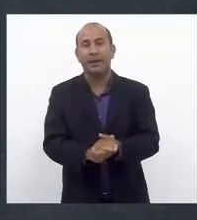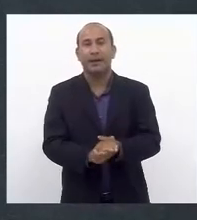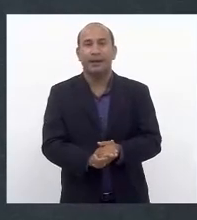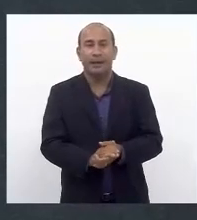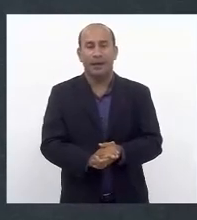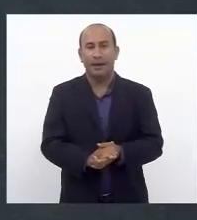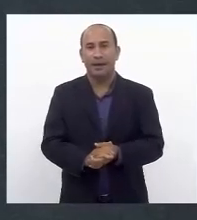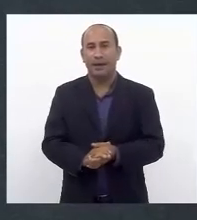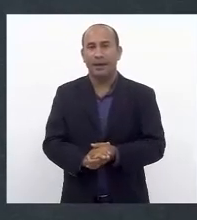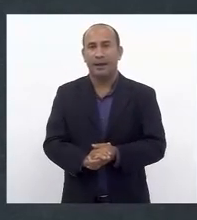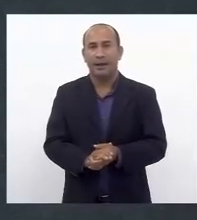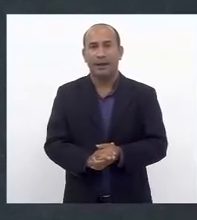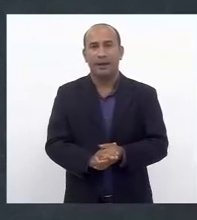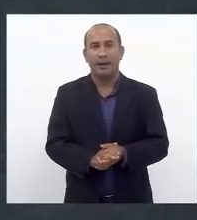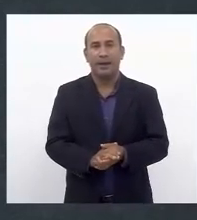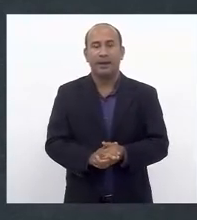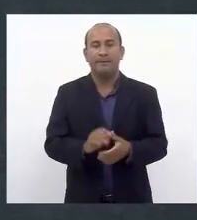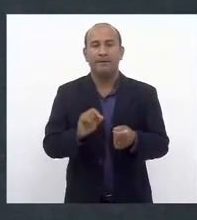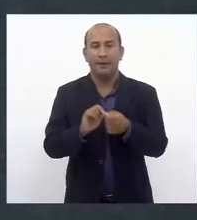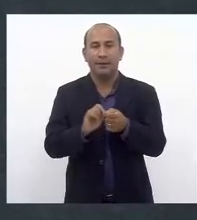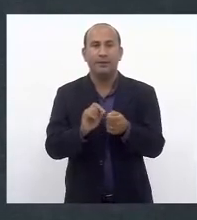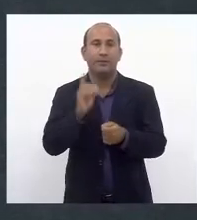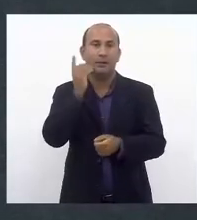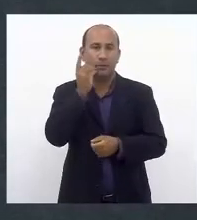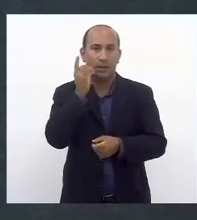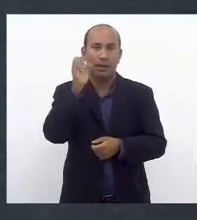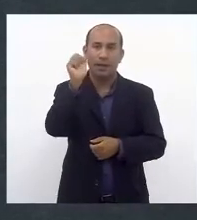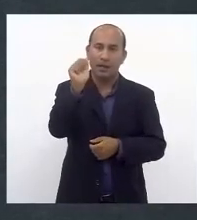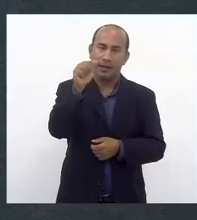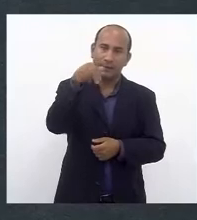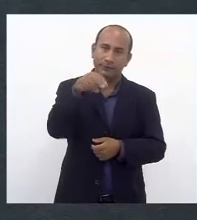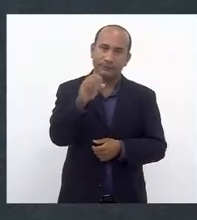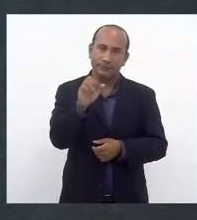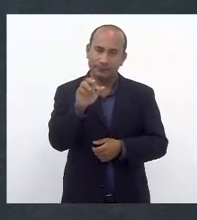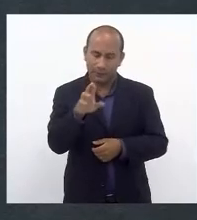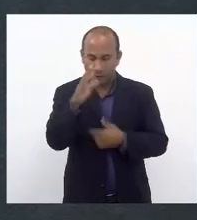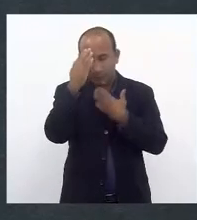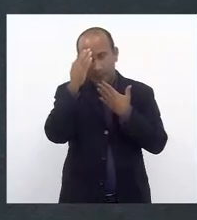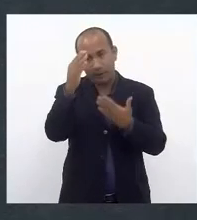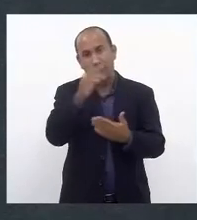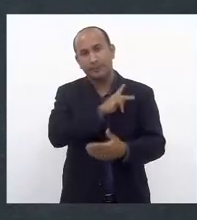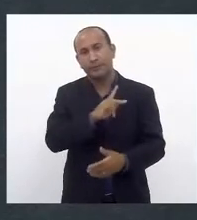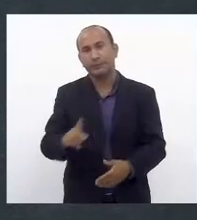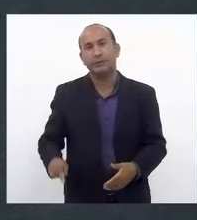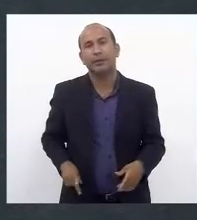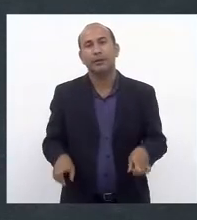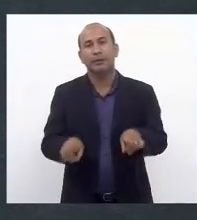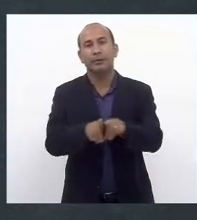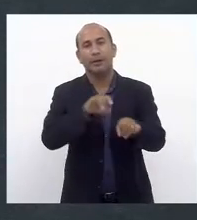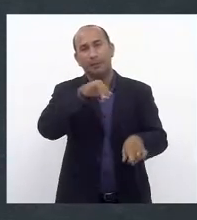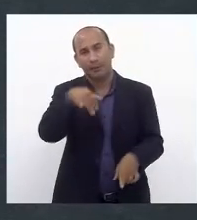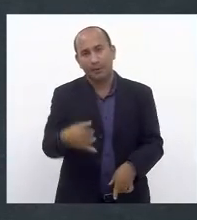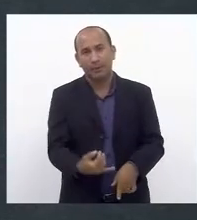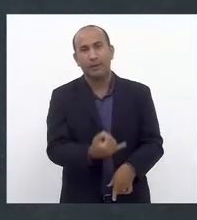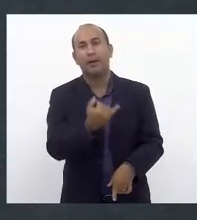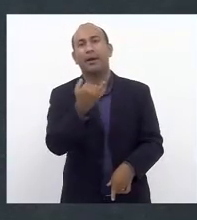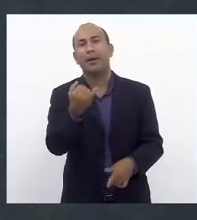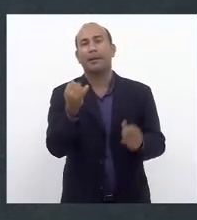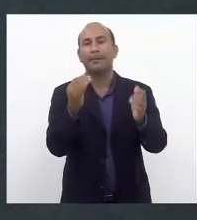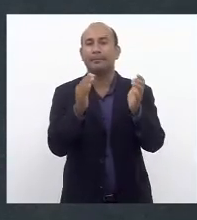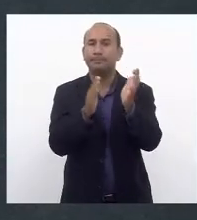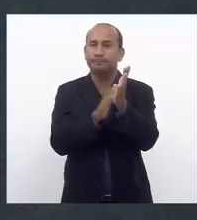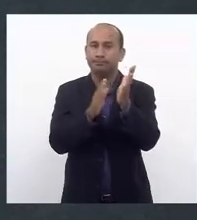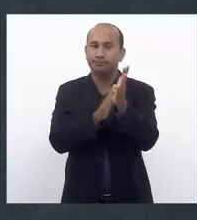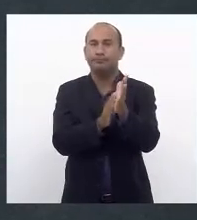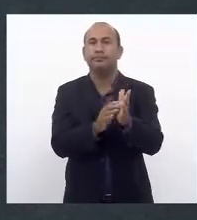primorosa feita pelo deputado André Siciliano. Muito obrigada, senhora presidenta, e também aproveitando para